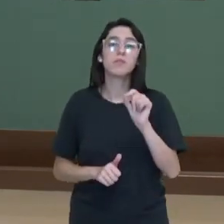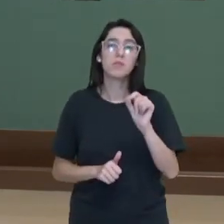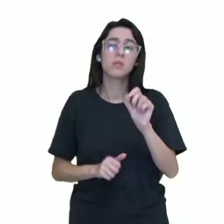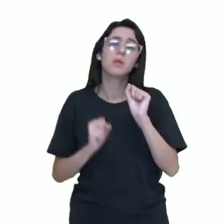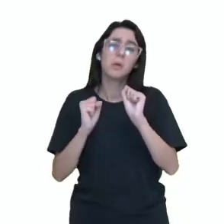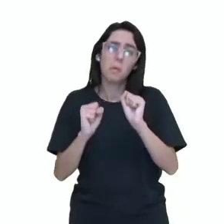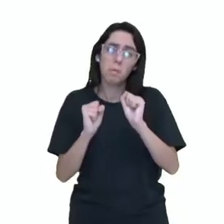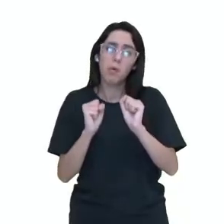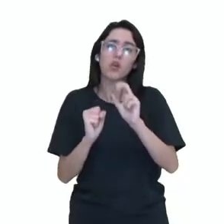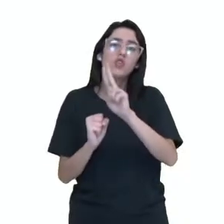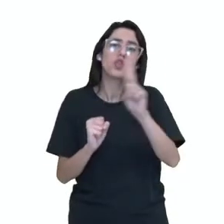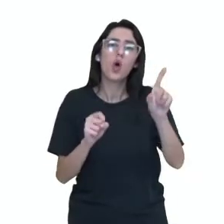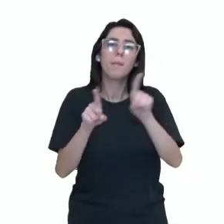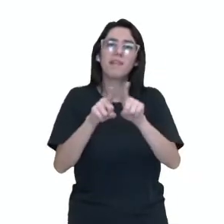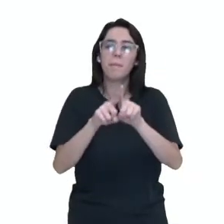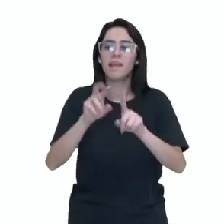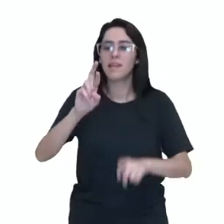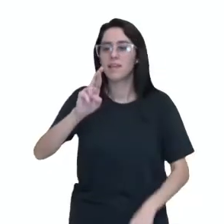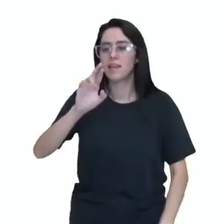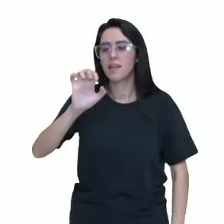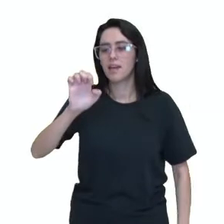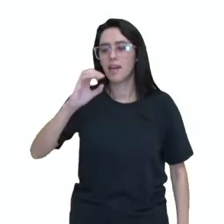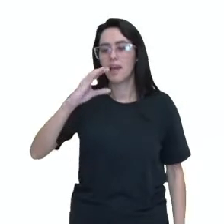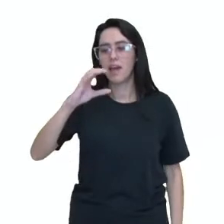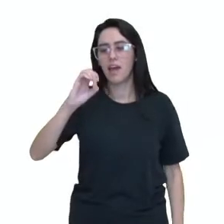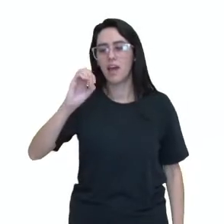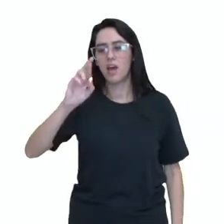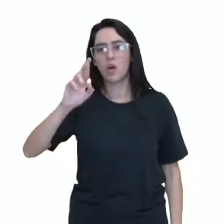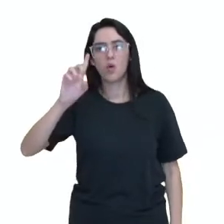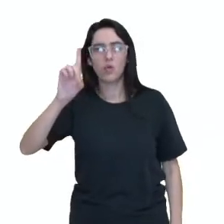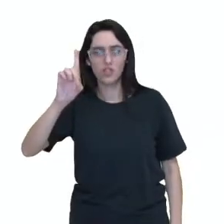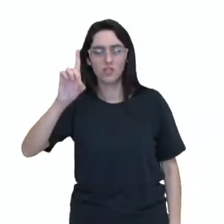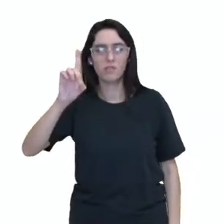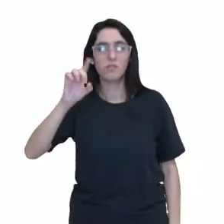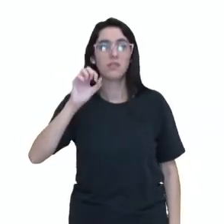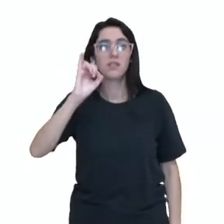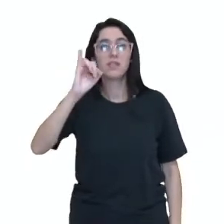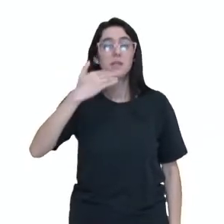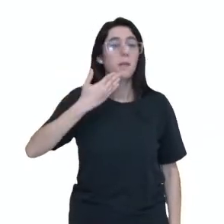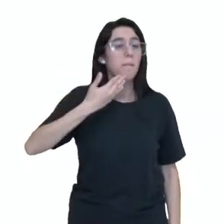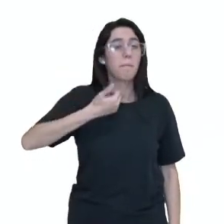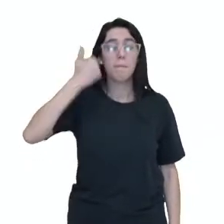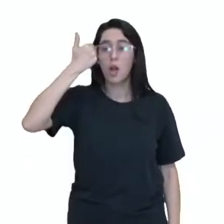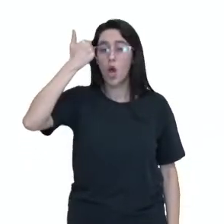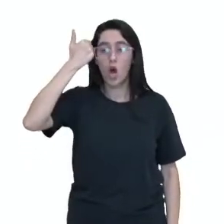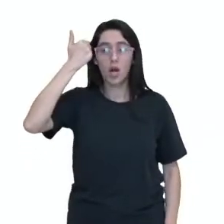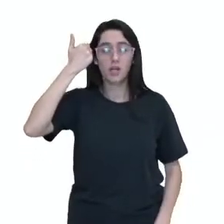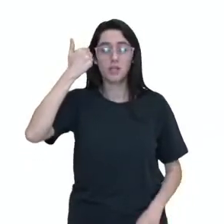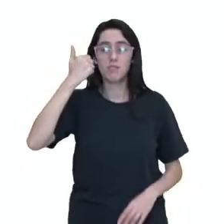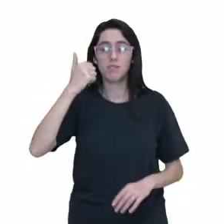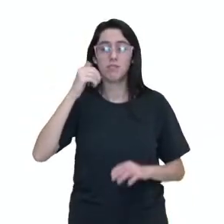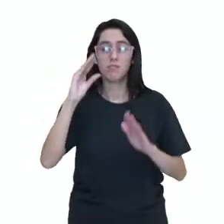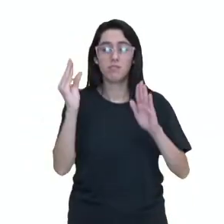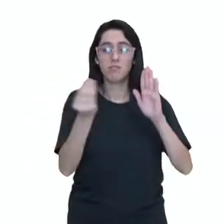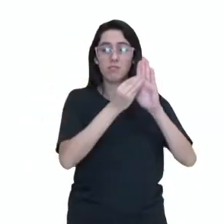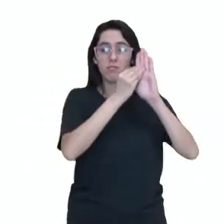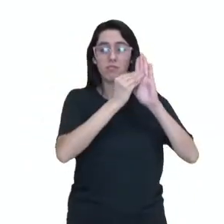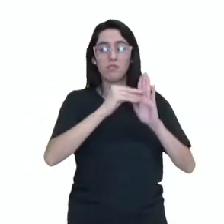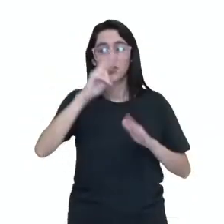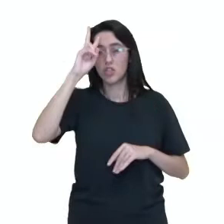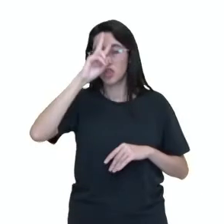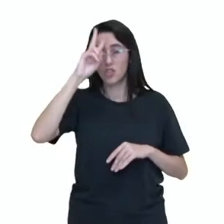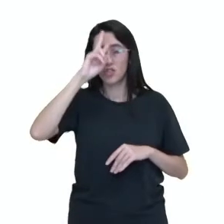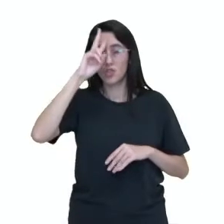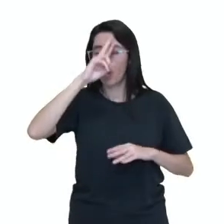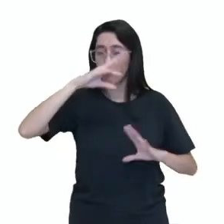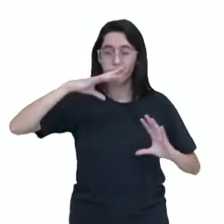de recordes, tá? E olha só, as melhores marcas estabelecidas na história do esporte e das